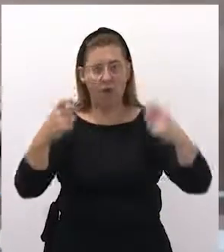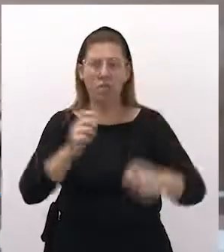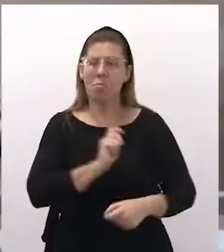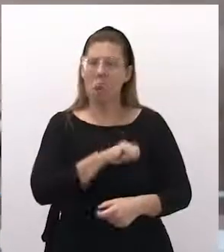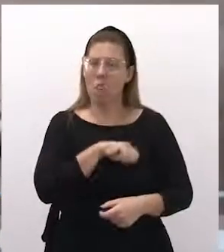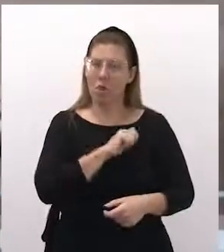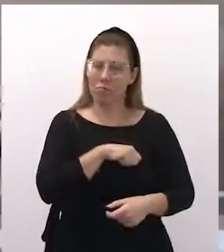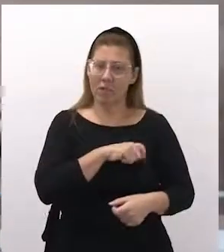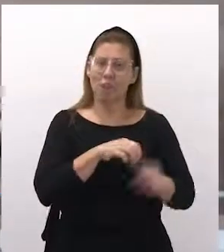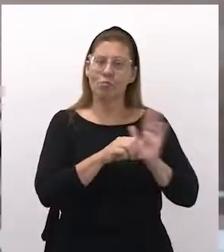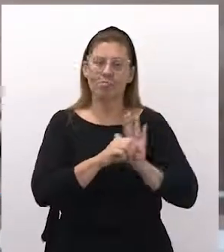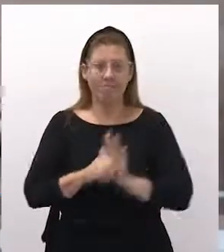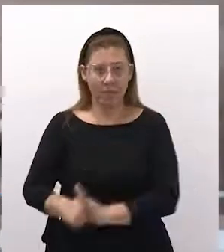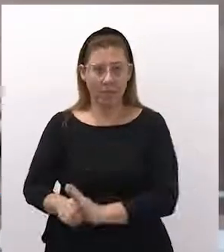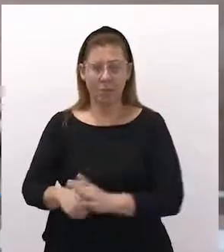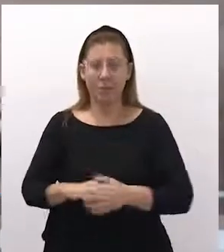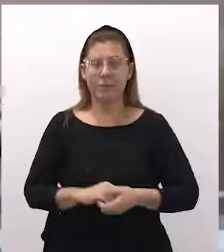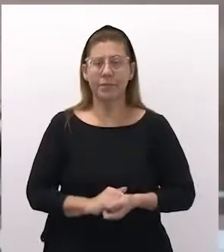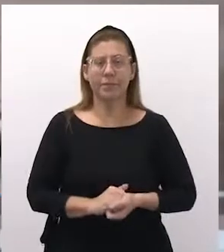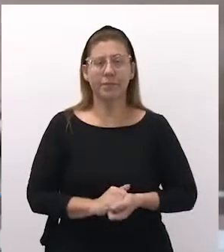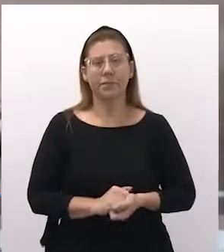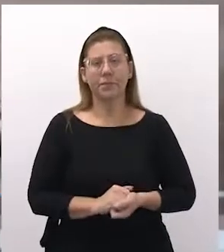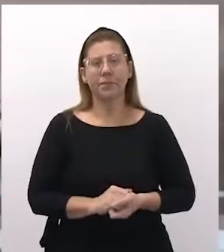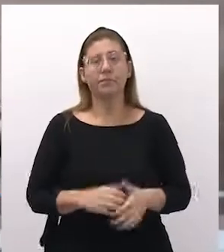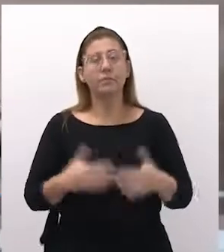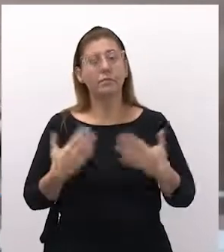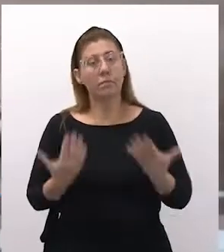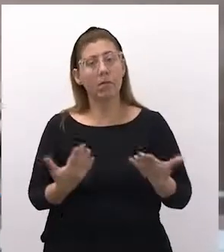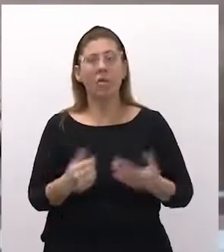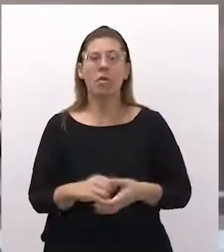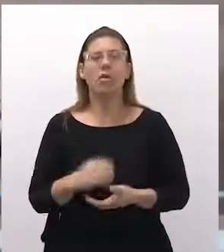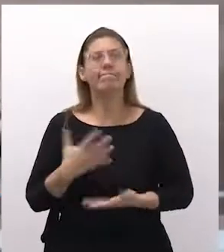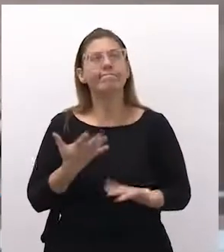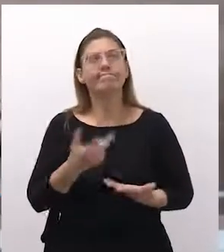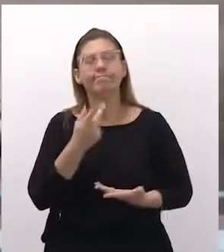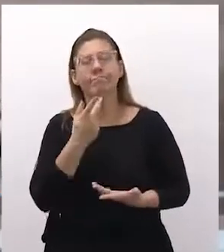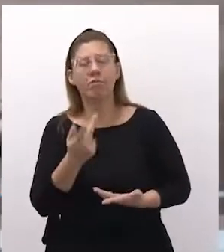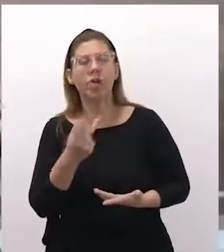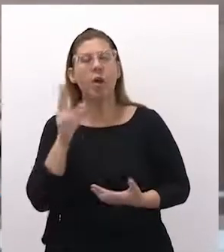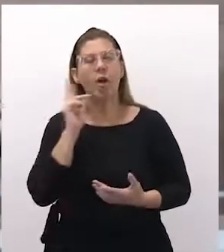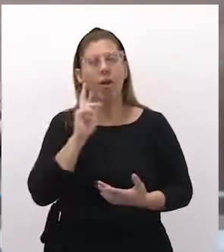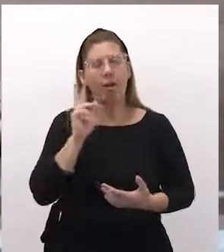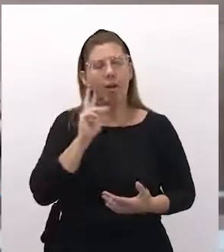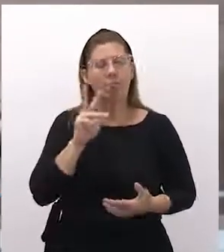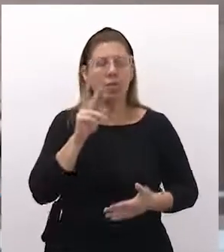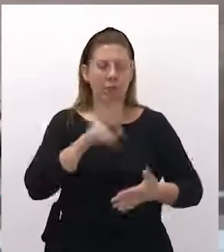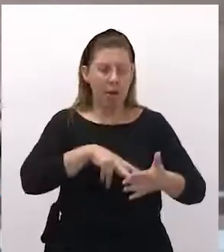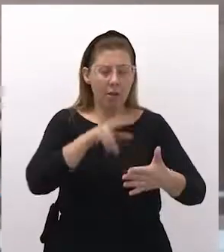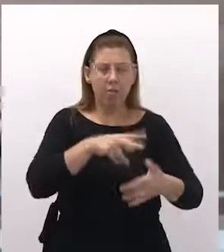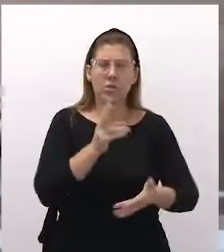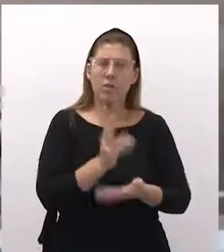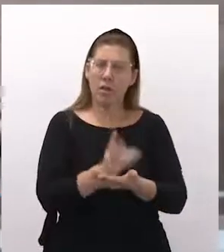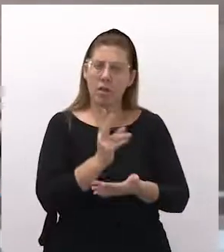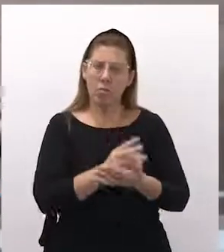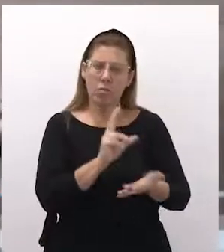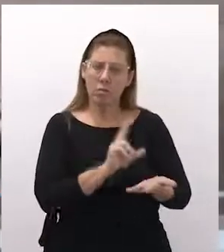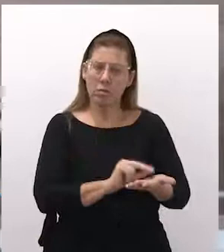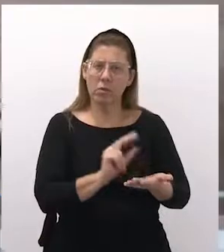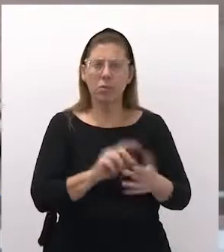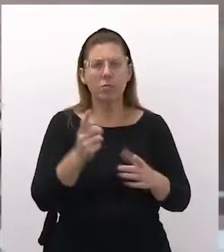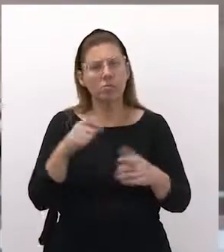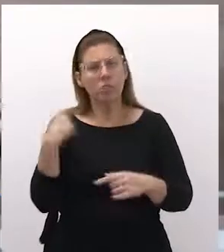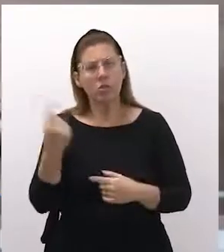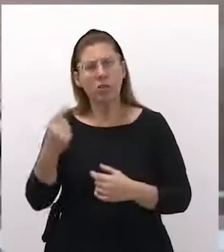crueldade e opressão. Bom, eu gosto de começar a gente lendo esse artigo para a gente refletir